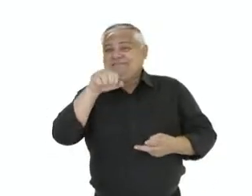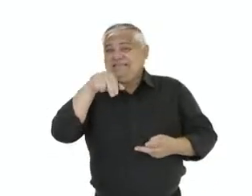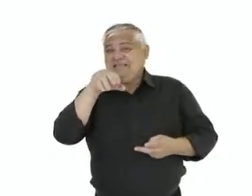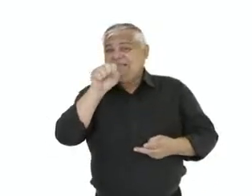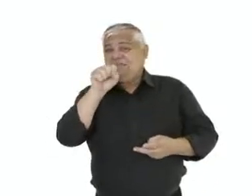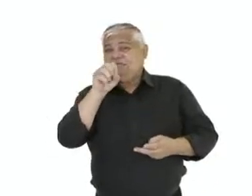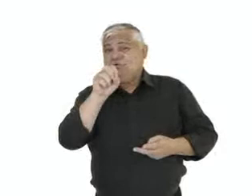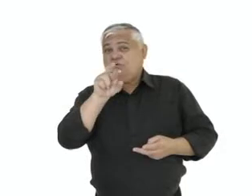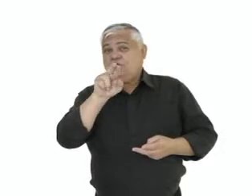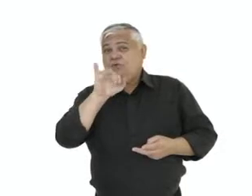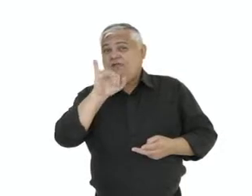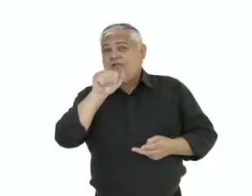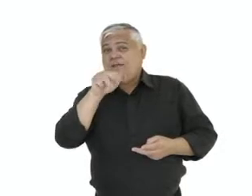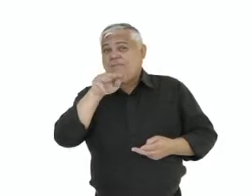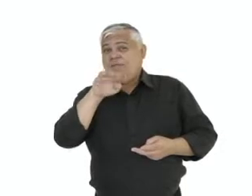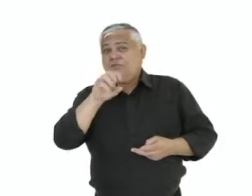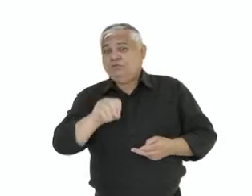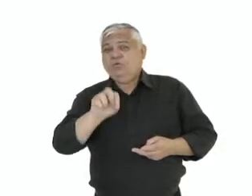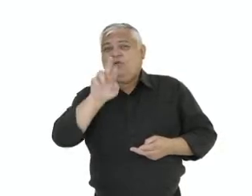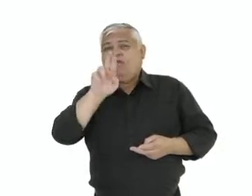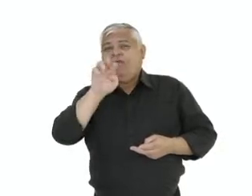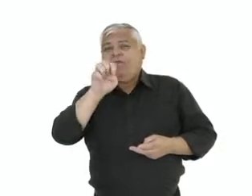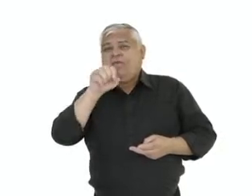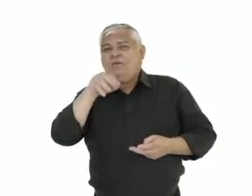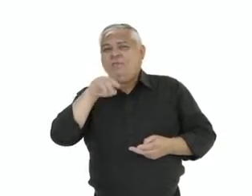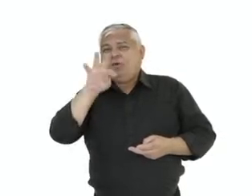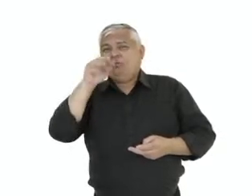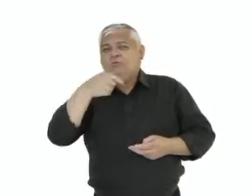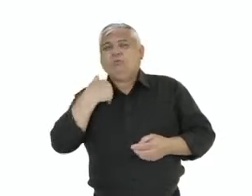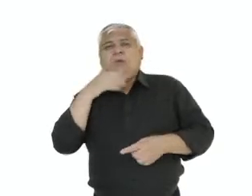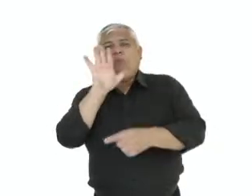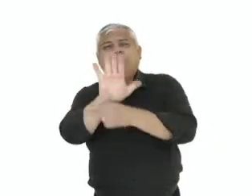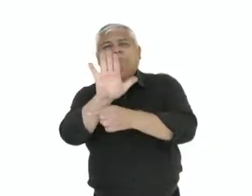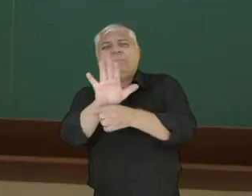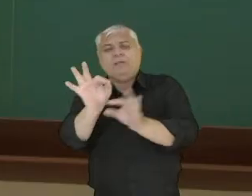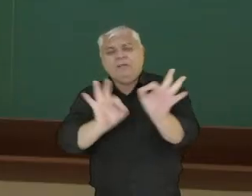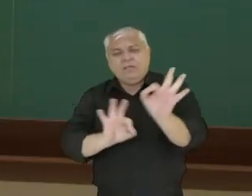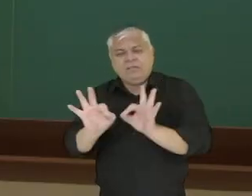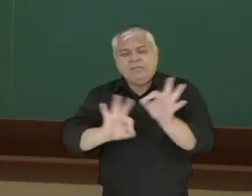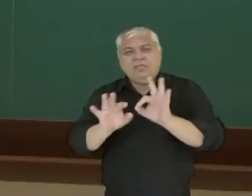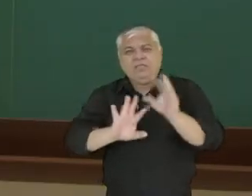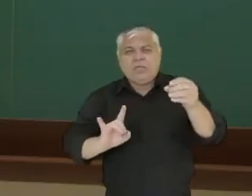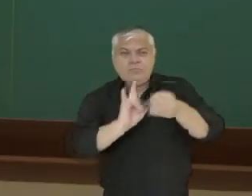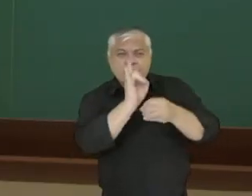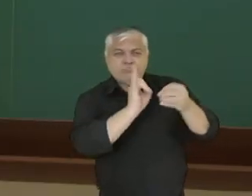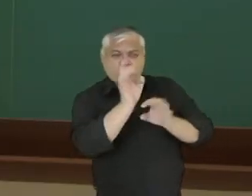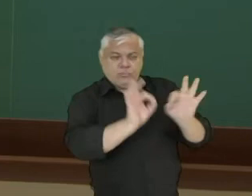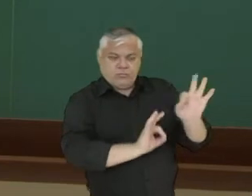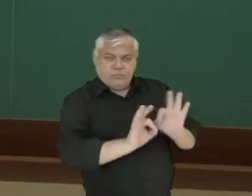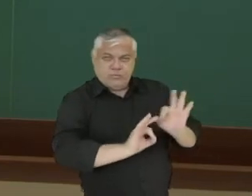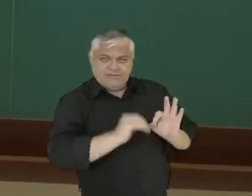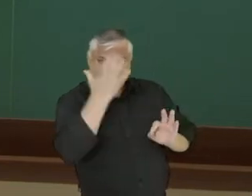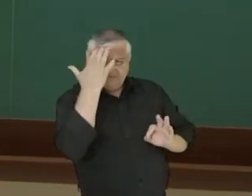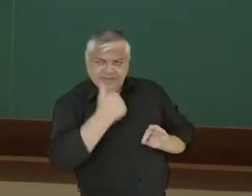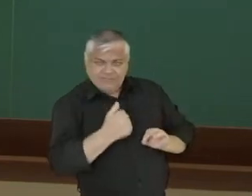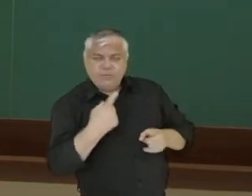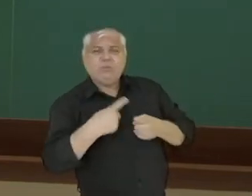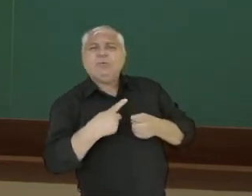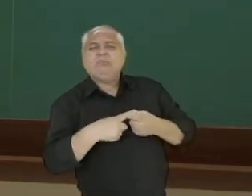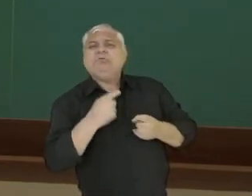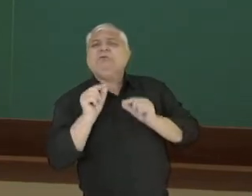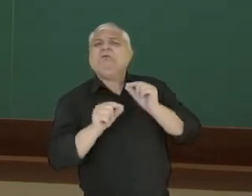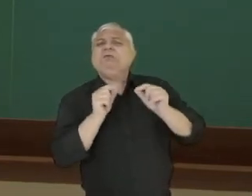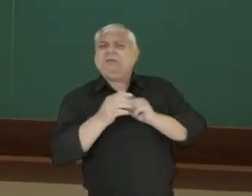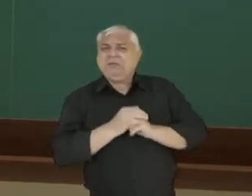de como o sensoriamento remoto pode auxiliar no planejamento urbano? Então, quando falamos no sensoriamento remoto, para que